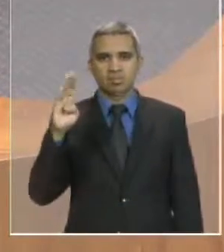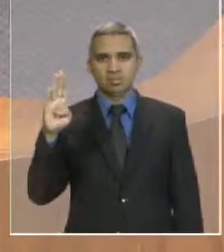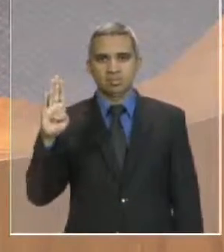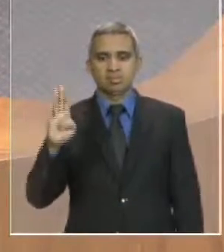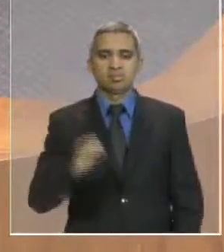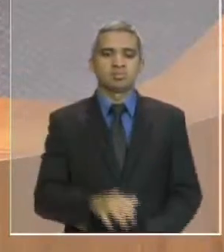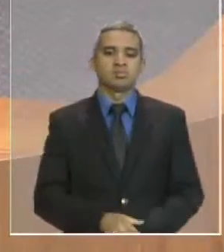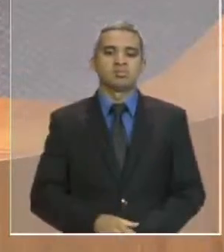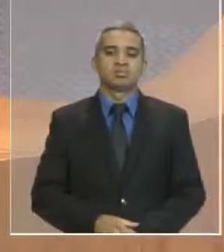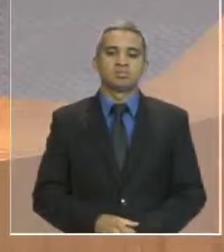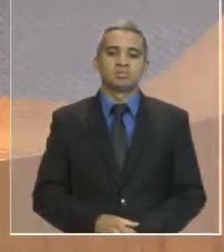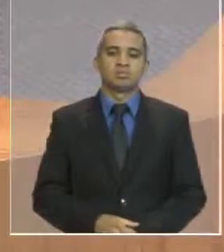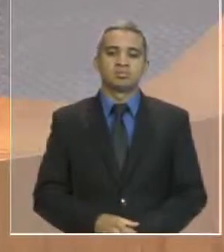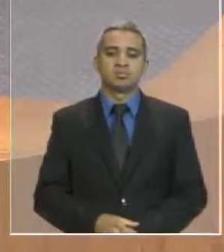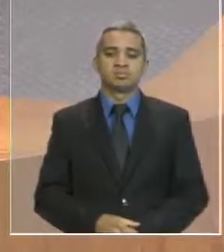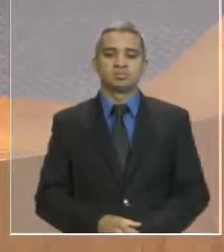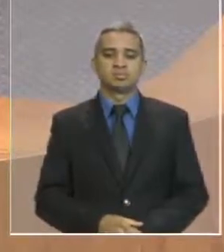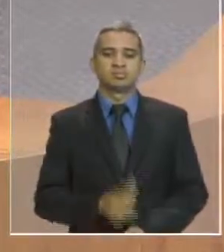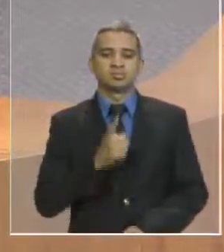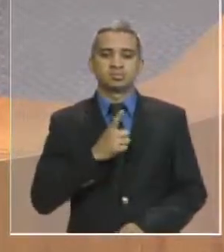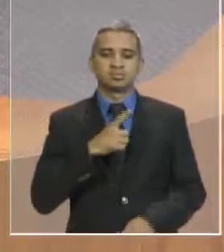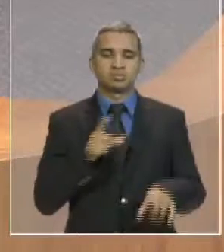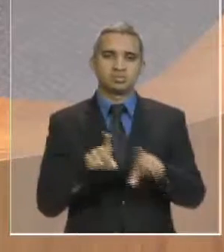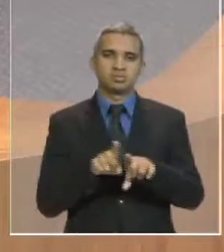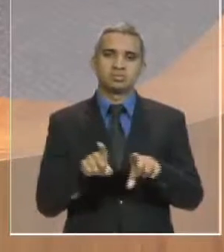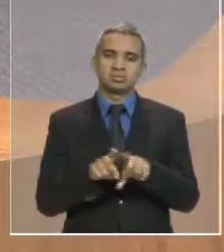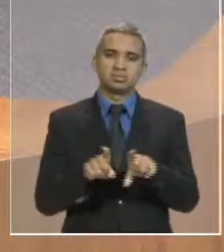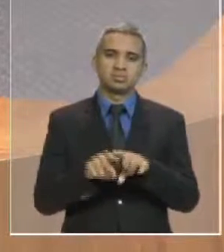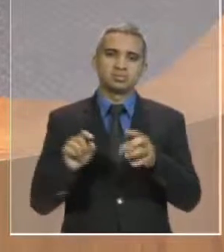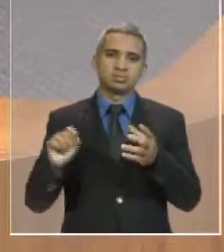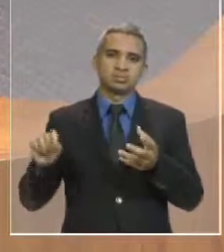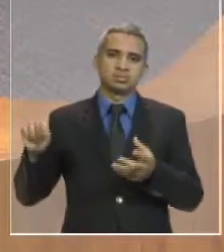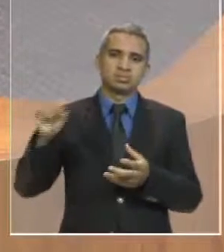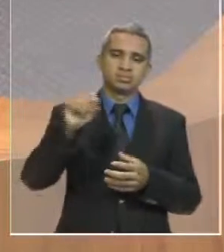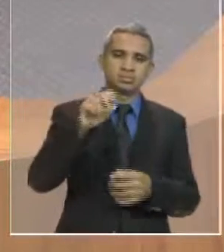presente diversas lideranças locais.